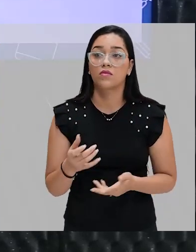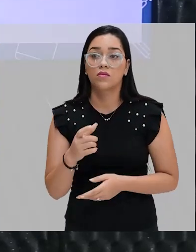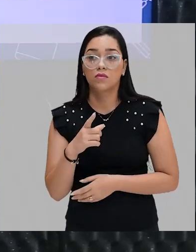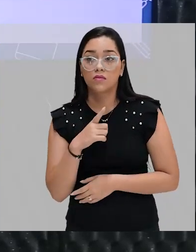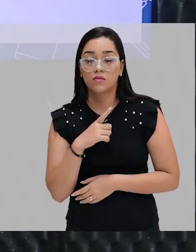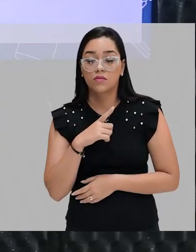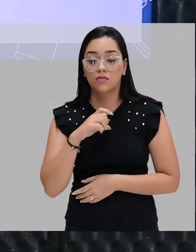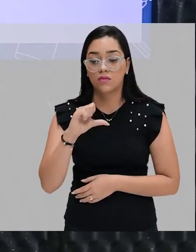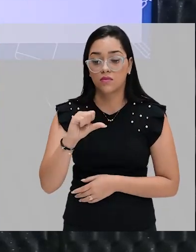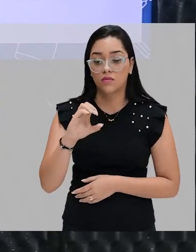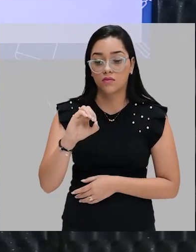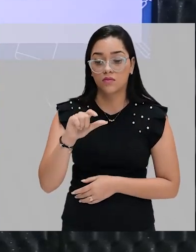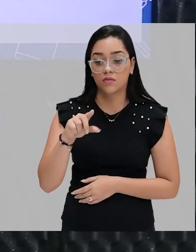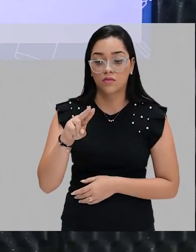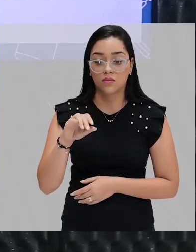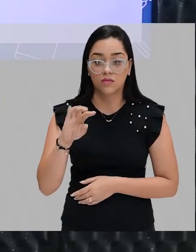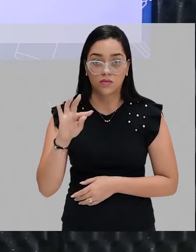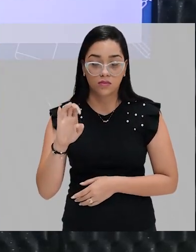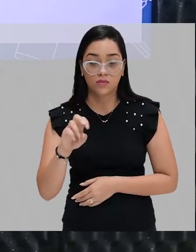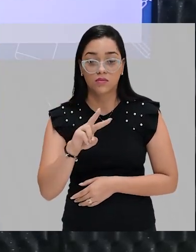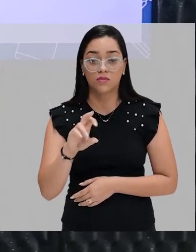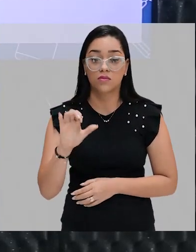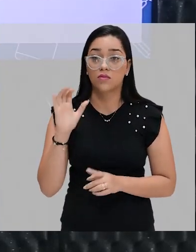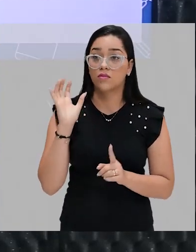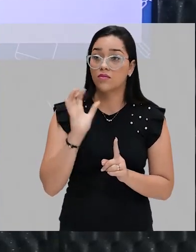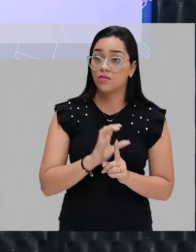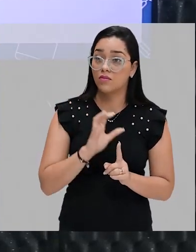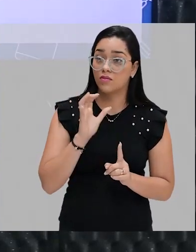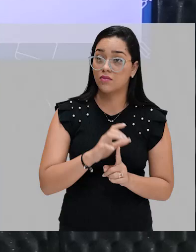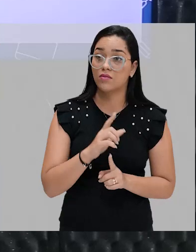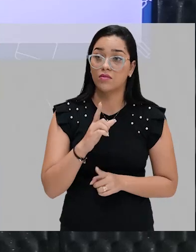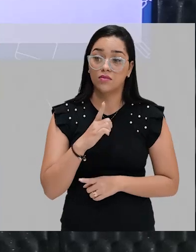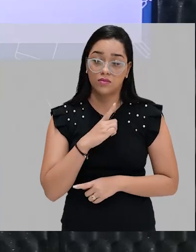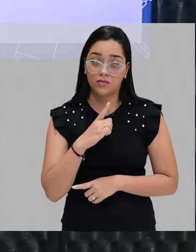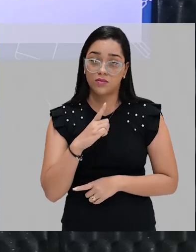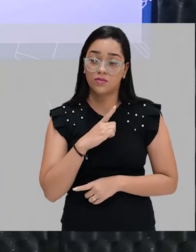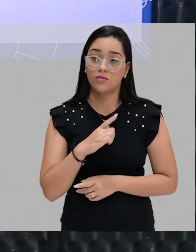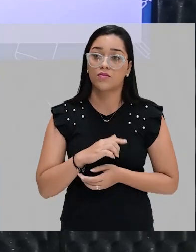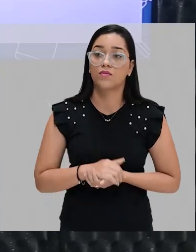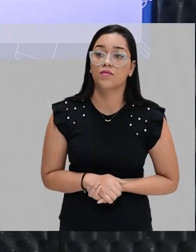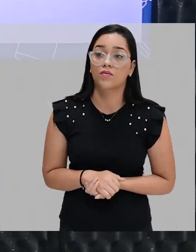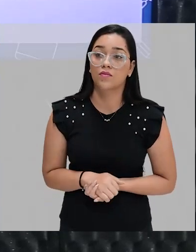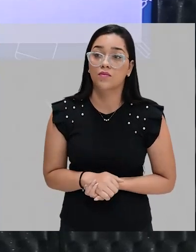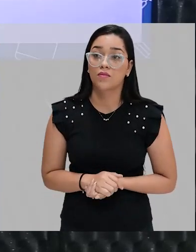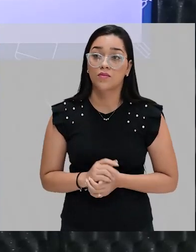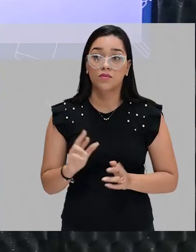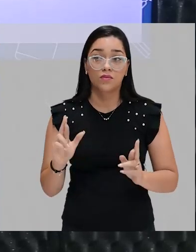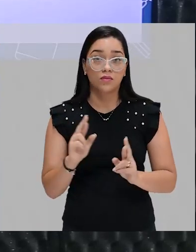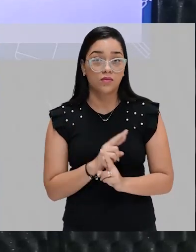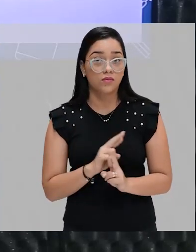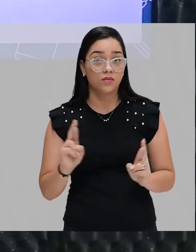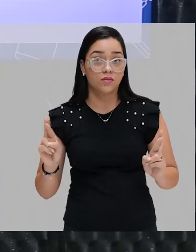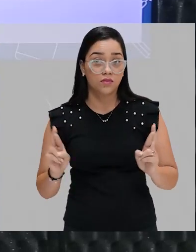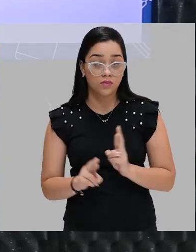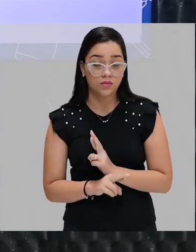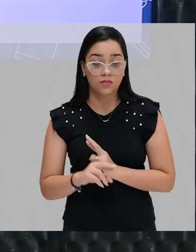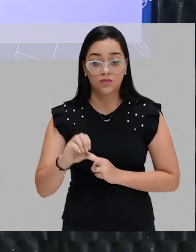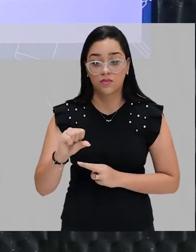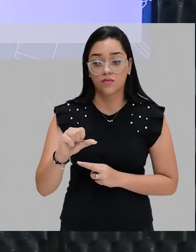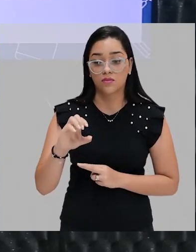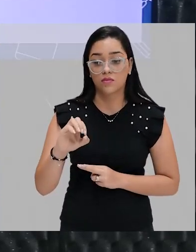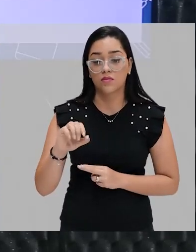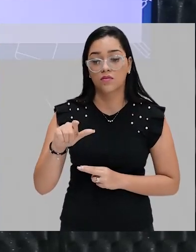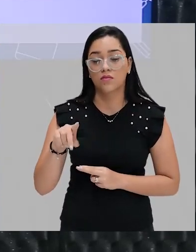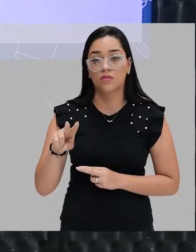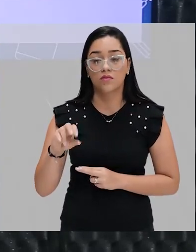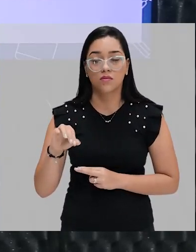nessa solubilidade, portanto, vai influenciar nesse coeficiente. Com base no coeficiente de